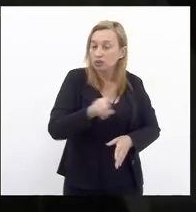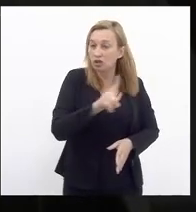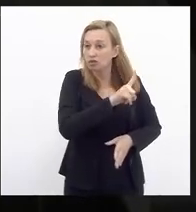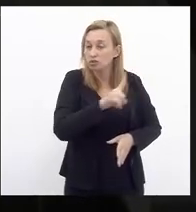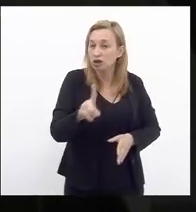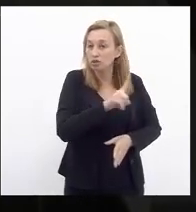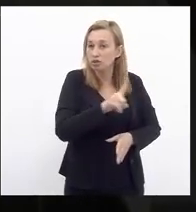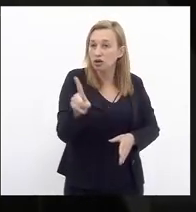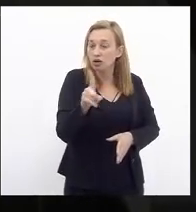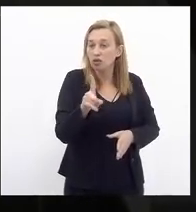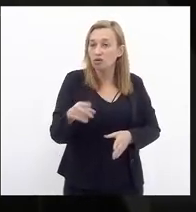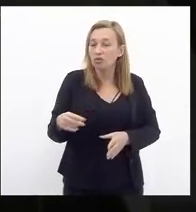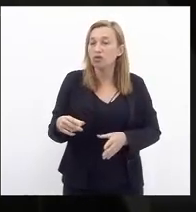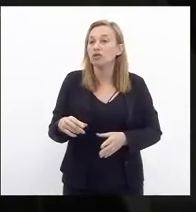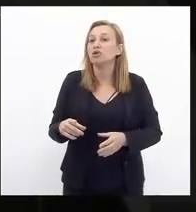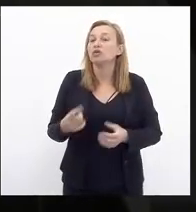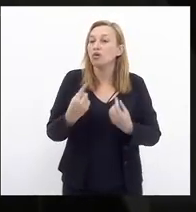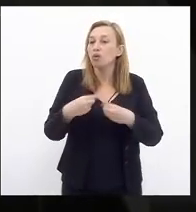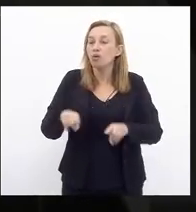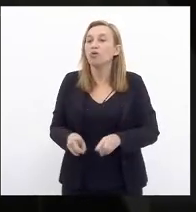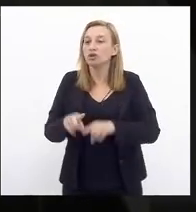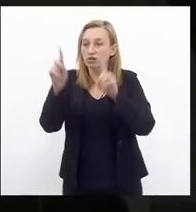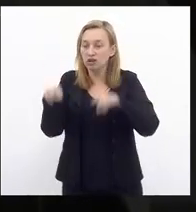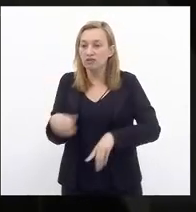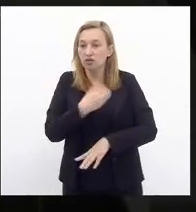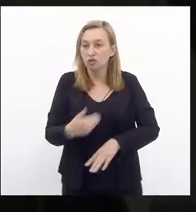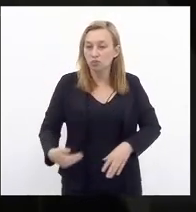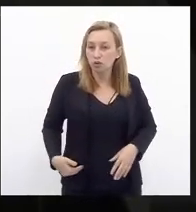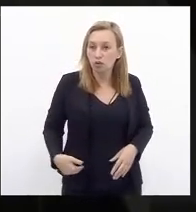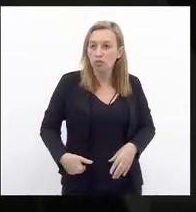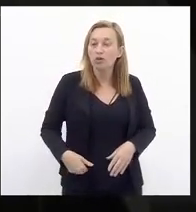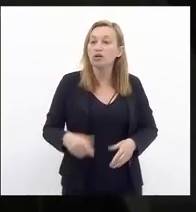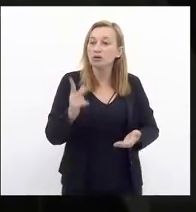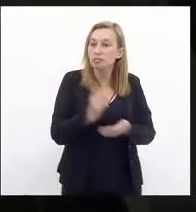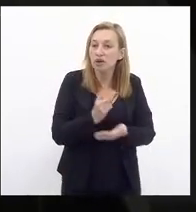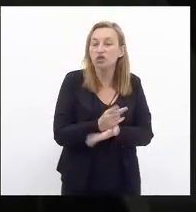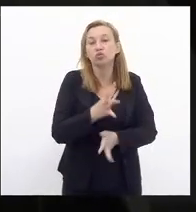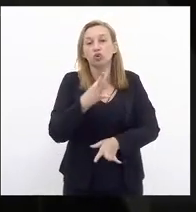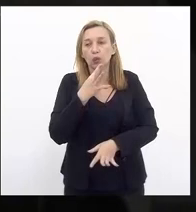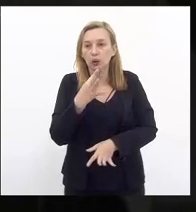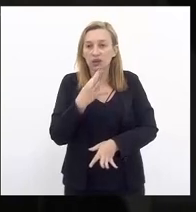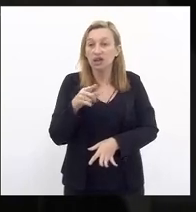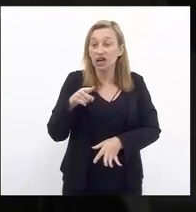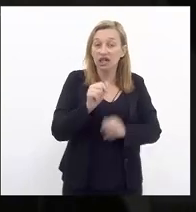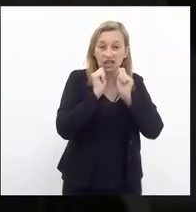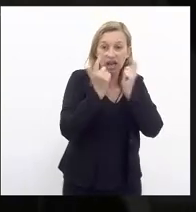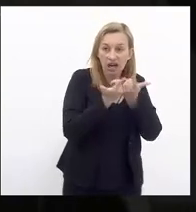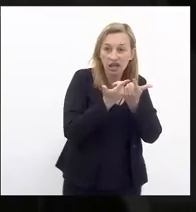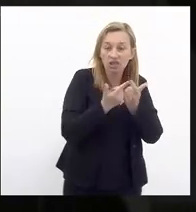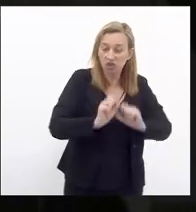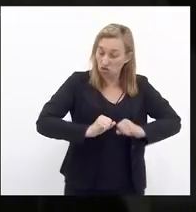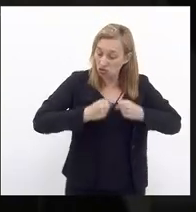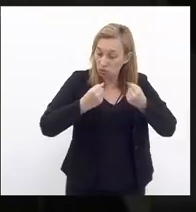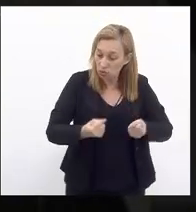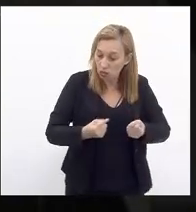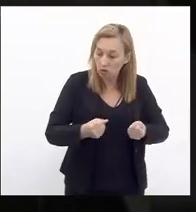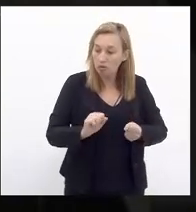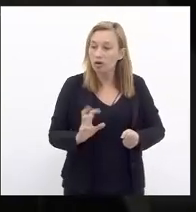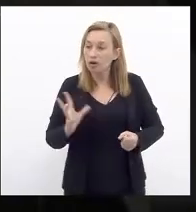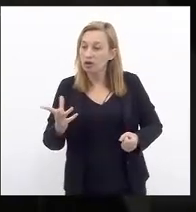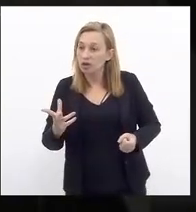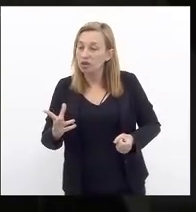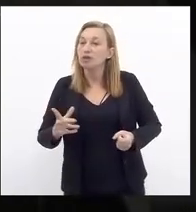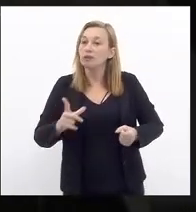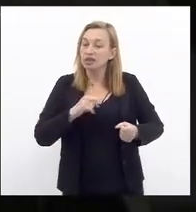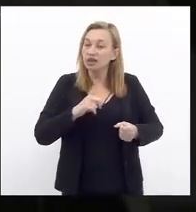contacto com o processo de ataques e desmatação serviço público mesmo que reconheça que aqui na leste fez vários esforços para preservar